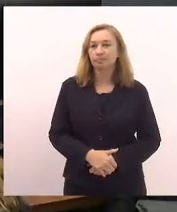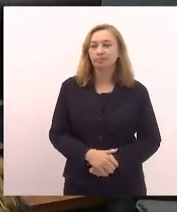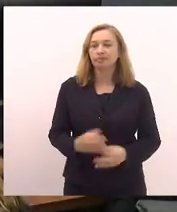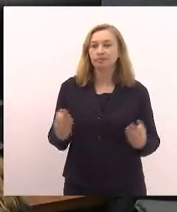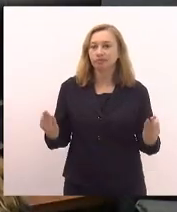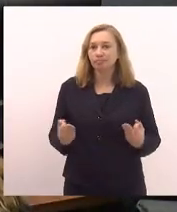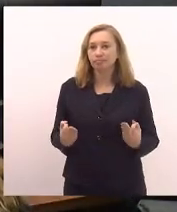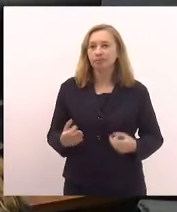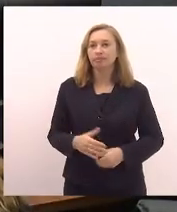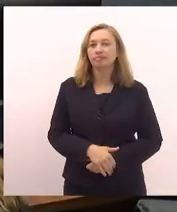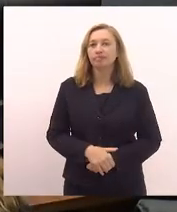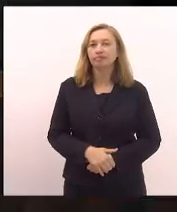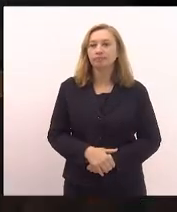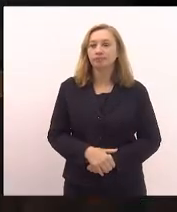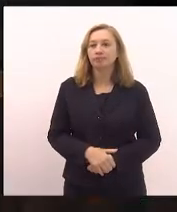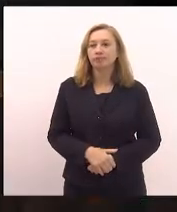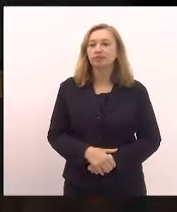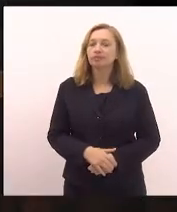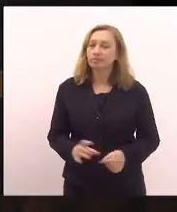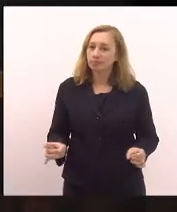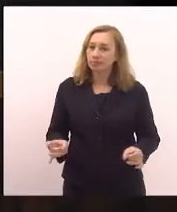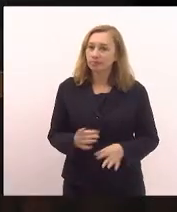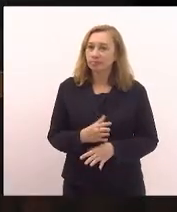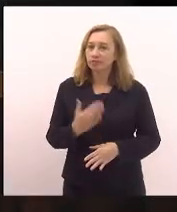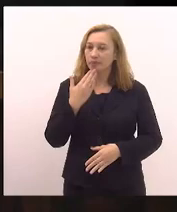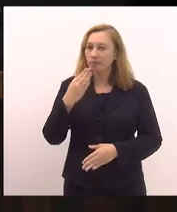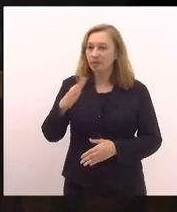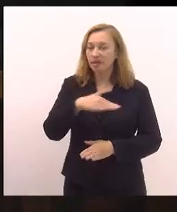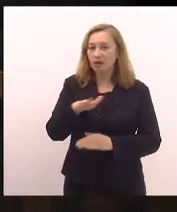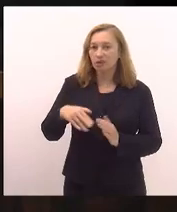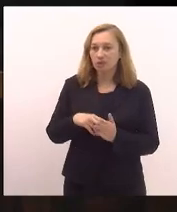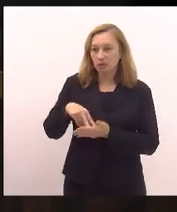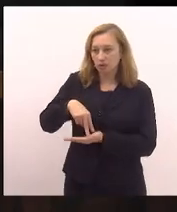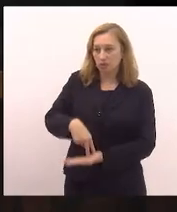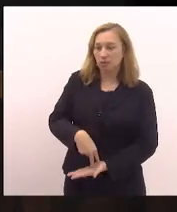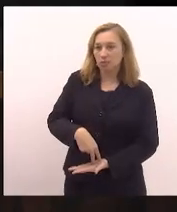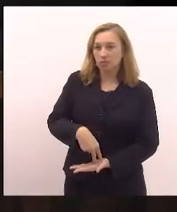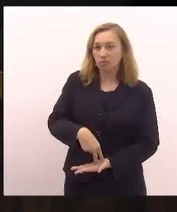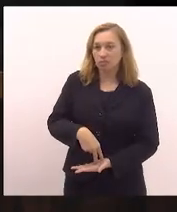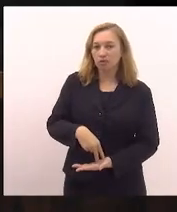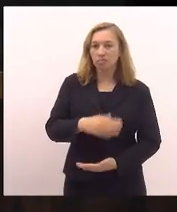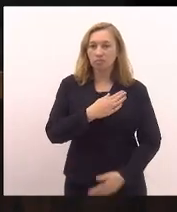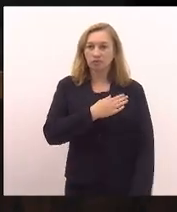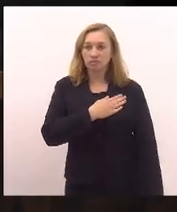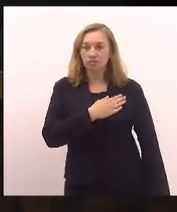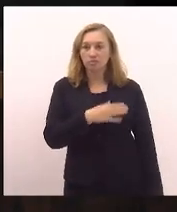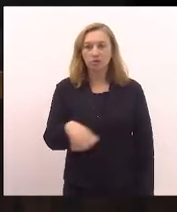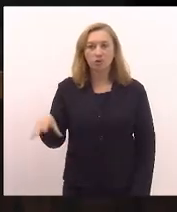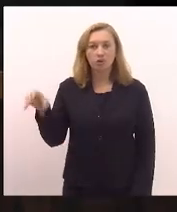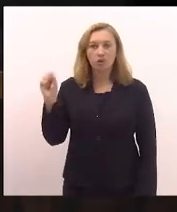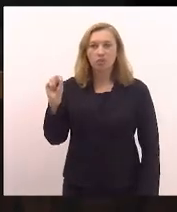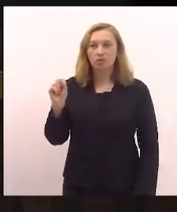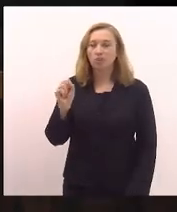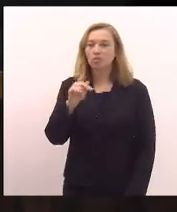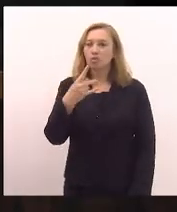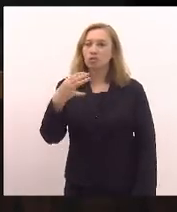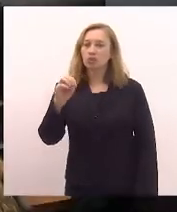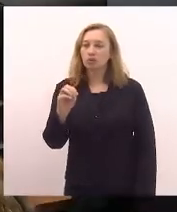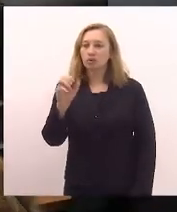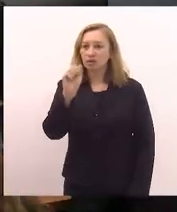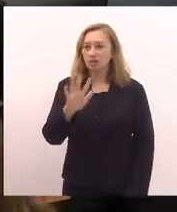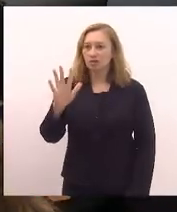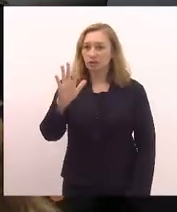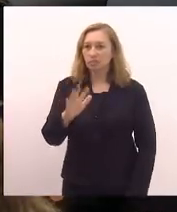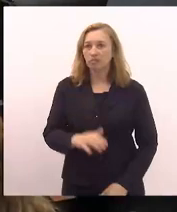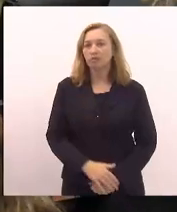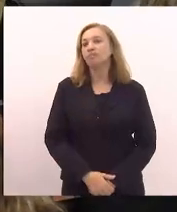Ótimo. Com a mesa composta, solicito a todos que se coloquem em posição de respeito para ouvirmos o hino nacional.